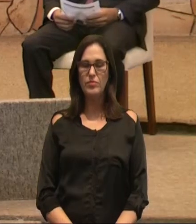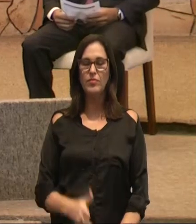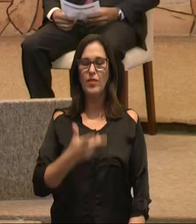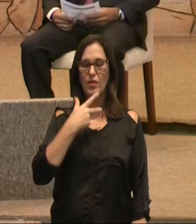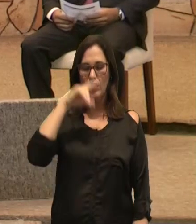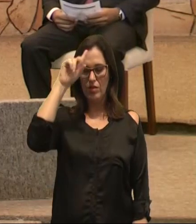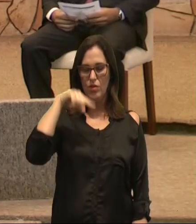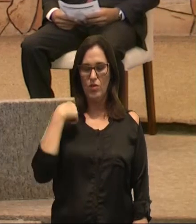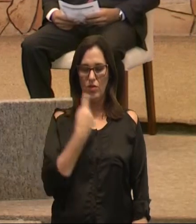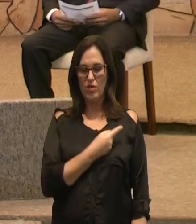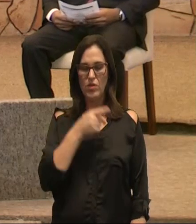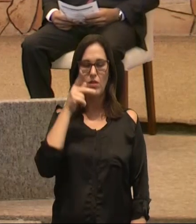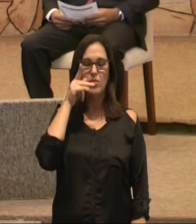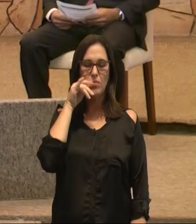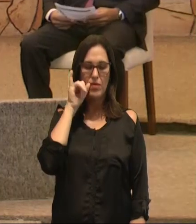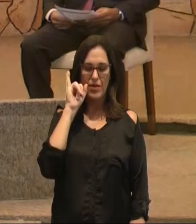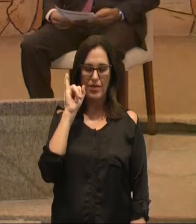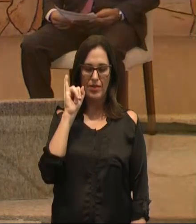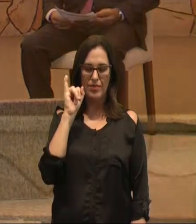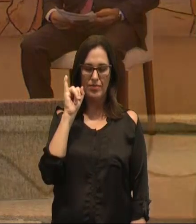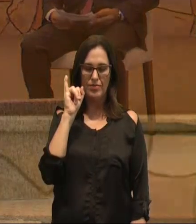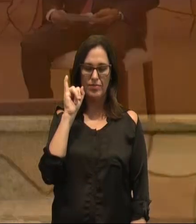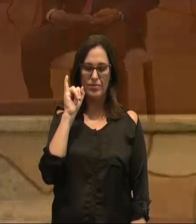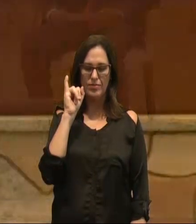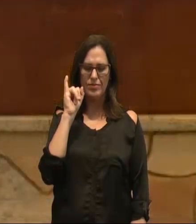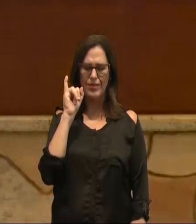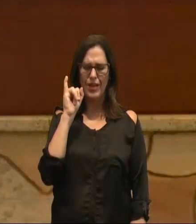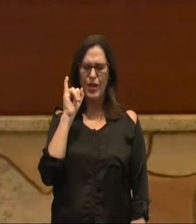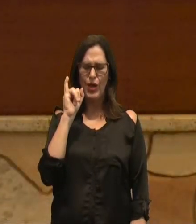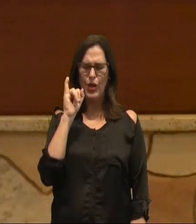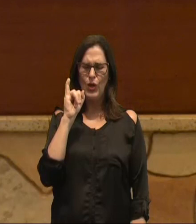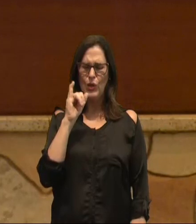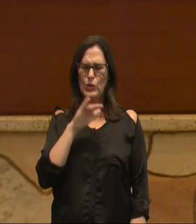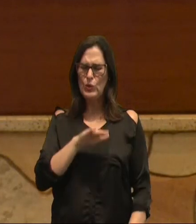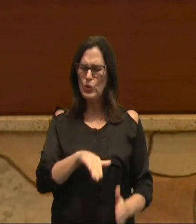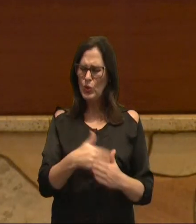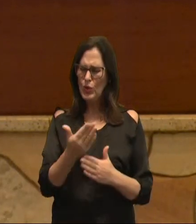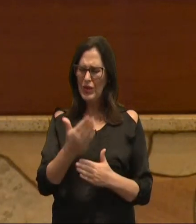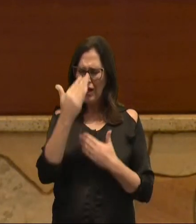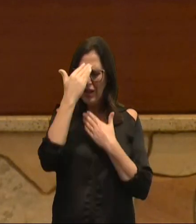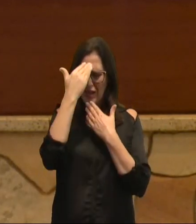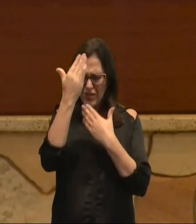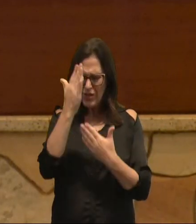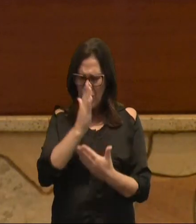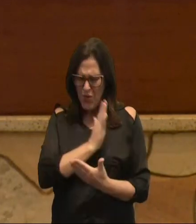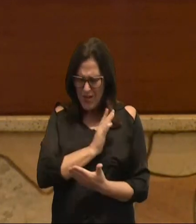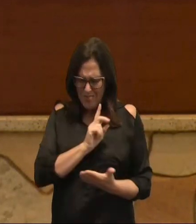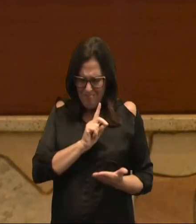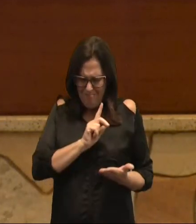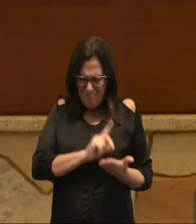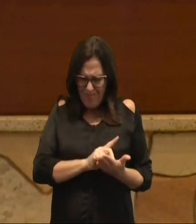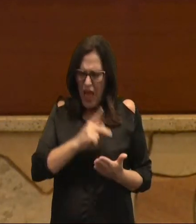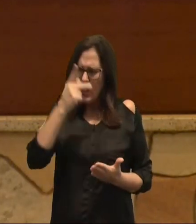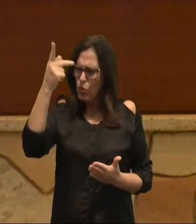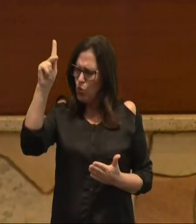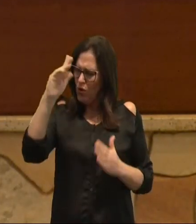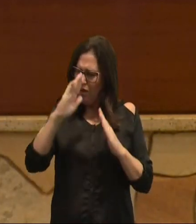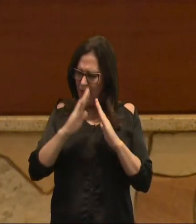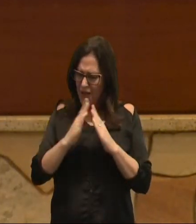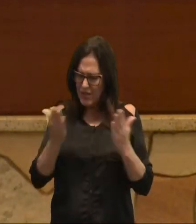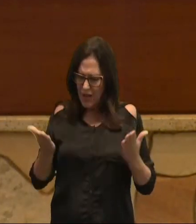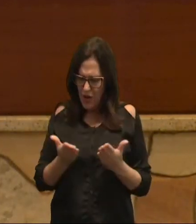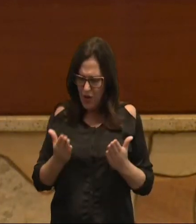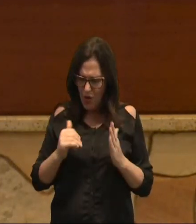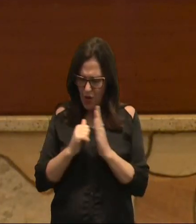Senhor nosso Deus, nosso Pai, é com toda a gratidão do nosso coração que estamos aqui na Tua casa hoje, na Tua